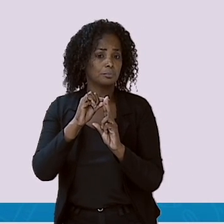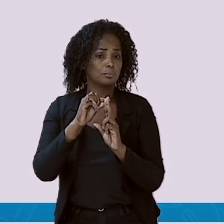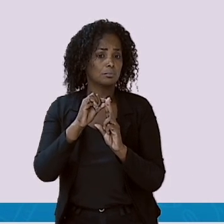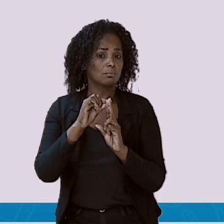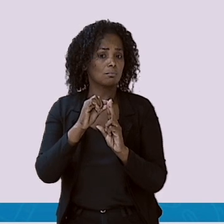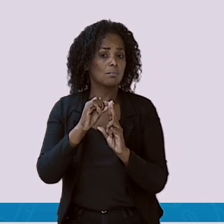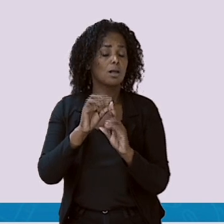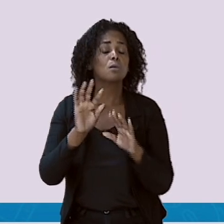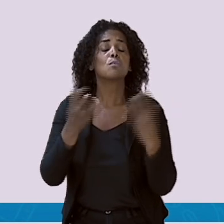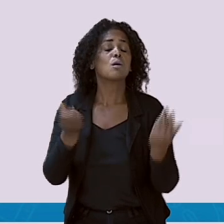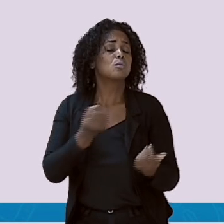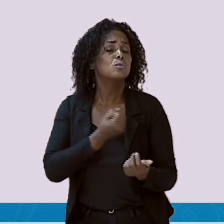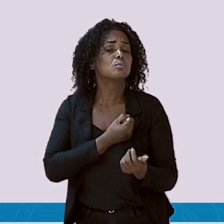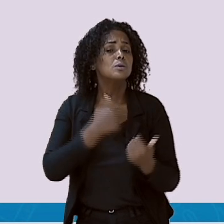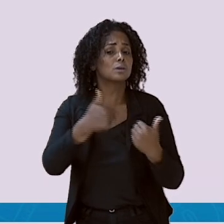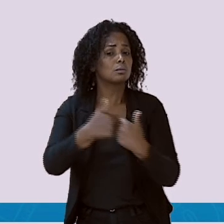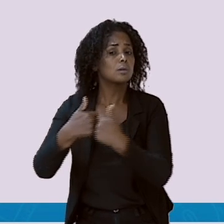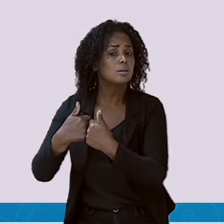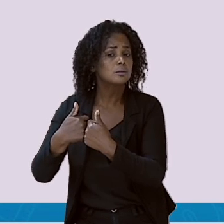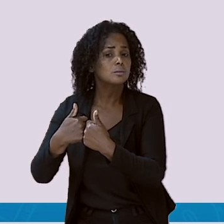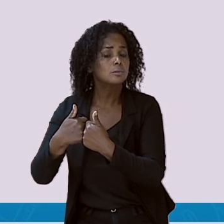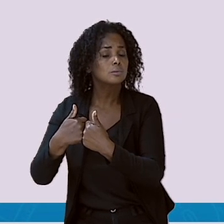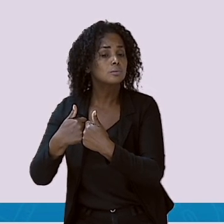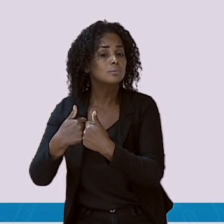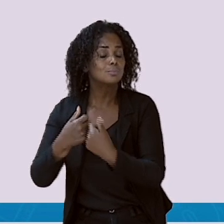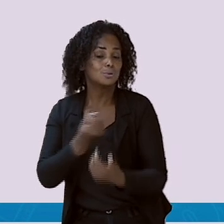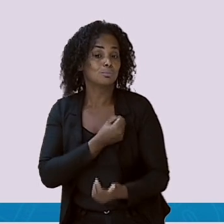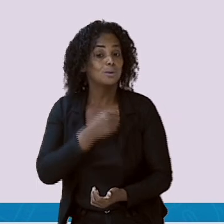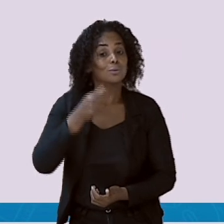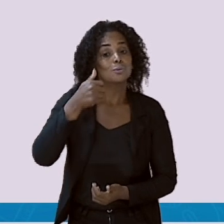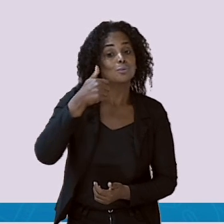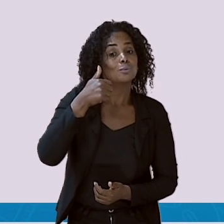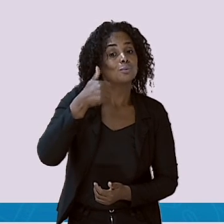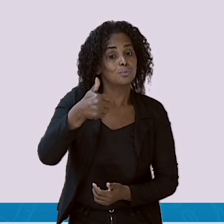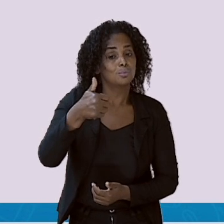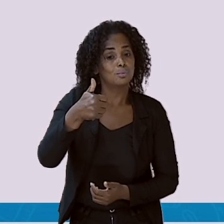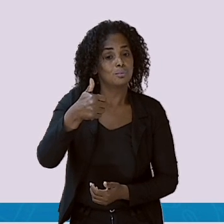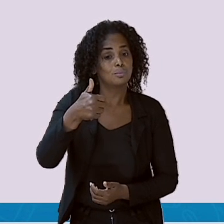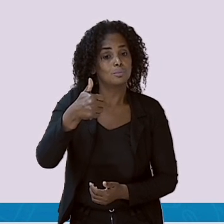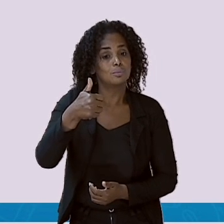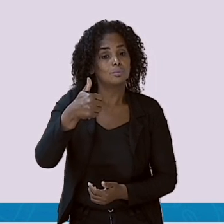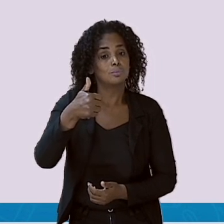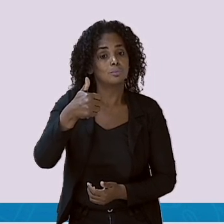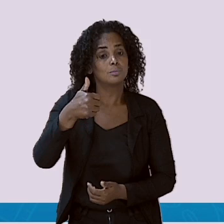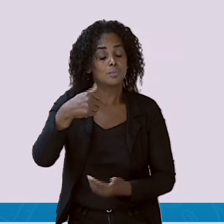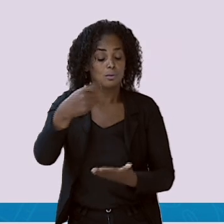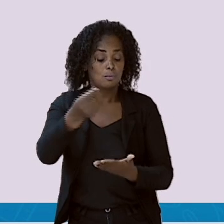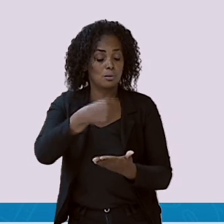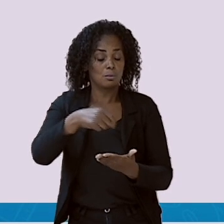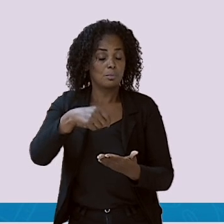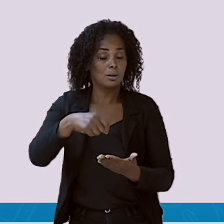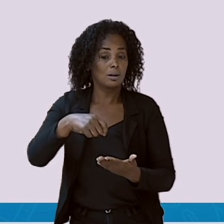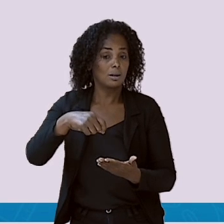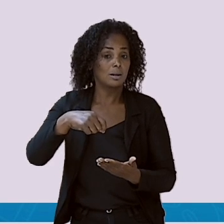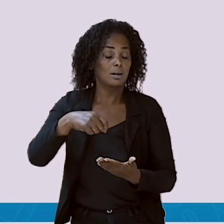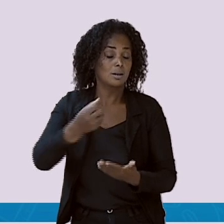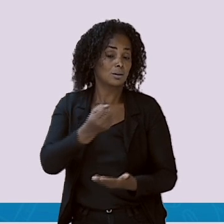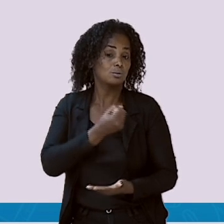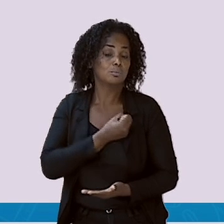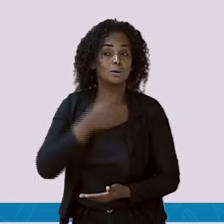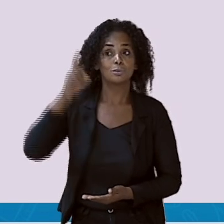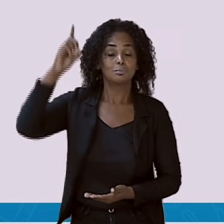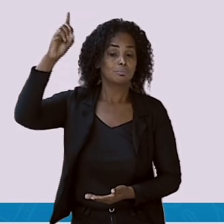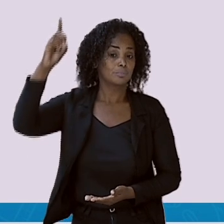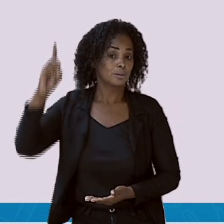1, ele é menor do que 5. Eu vou recopiar os números à minha direita e